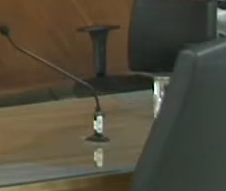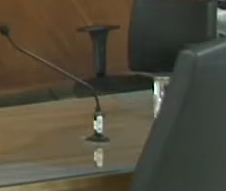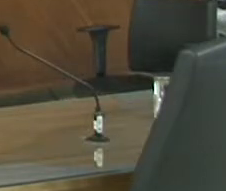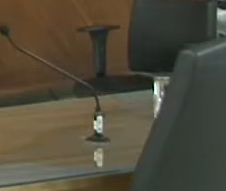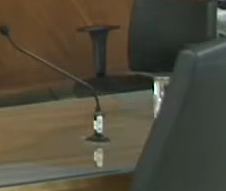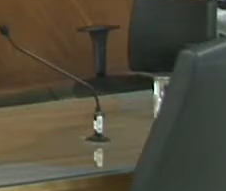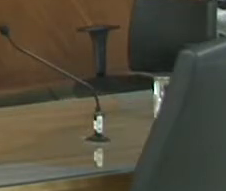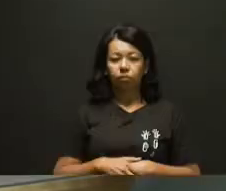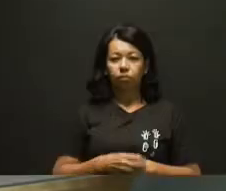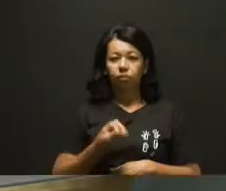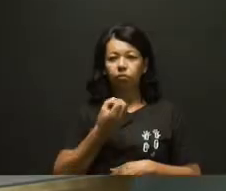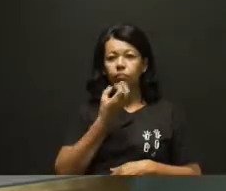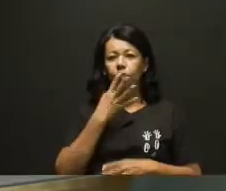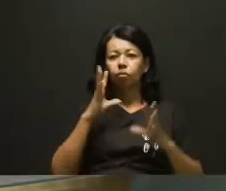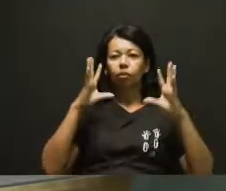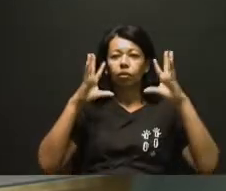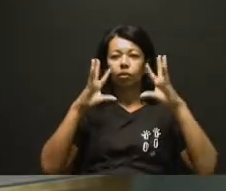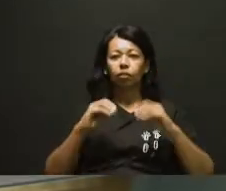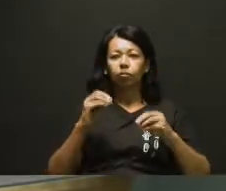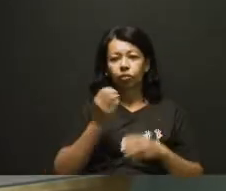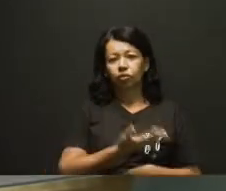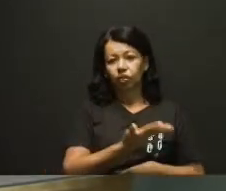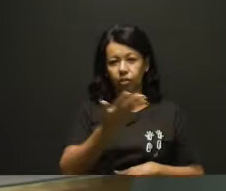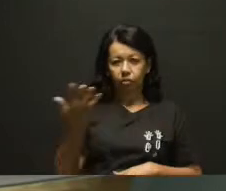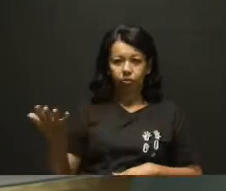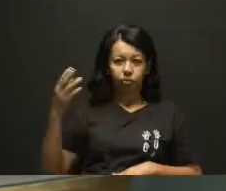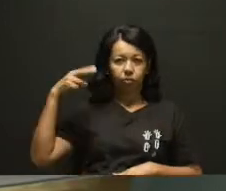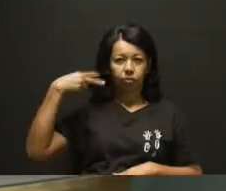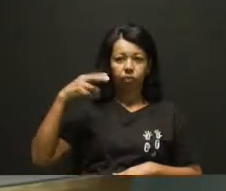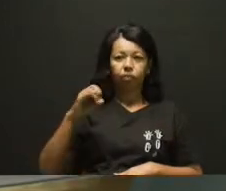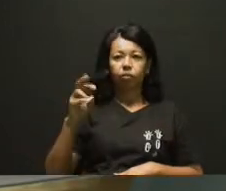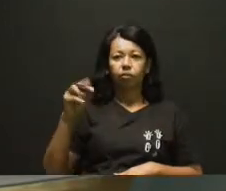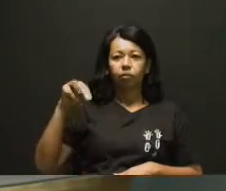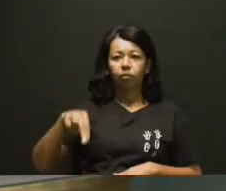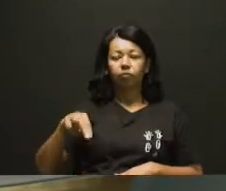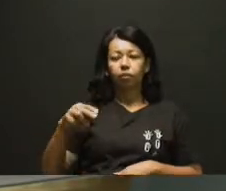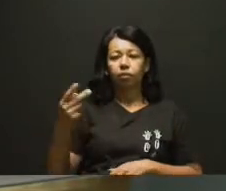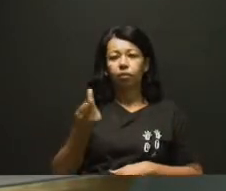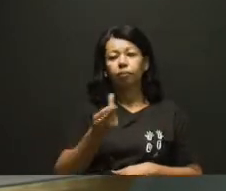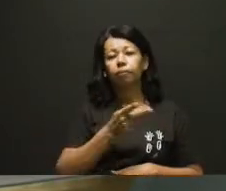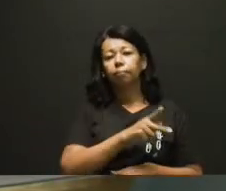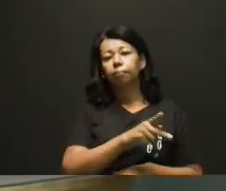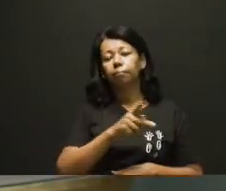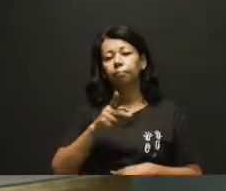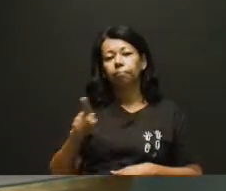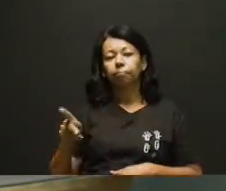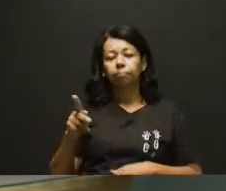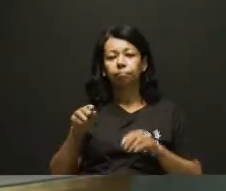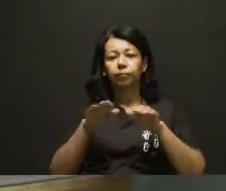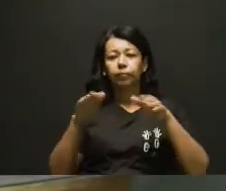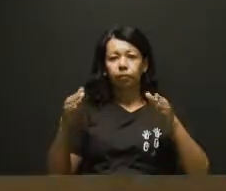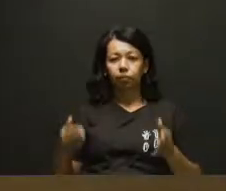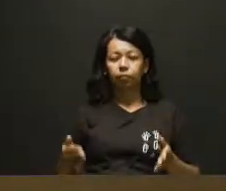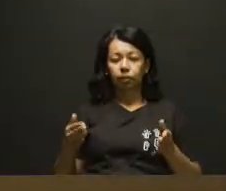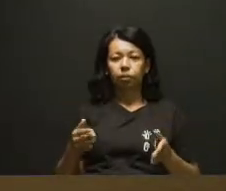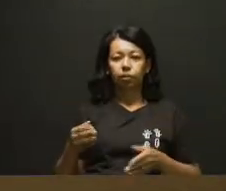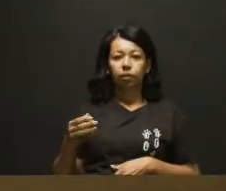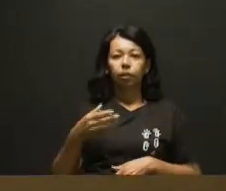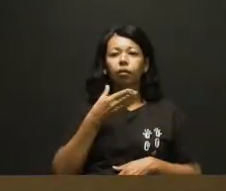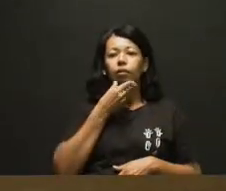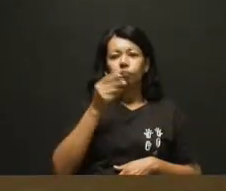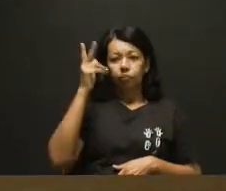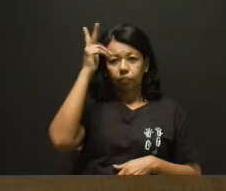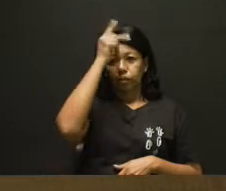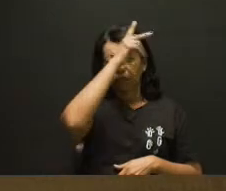boa noite a todos boa noite o vereador ivan presidente da mesa quando disse o prefeito é vereador